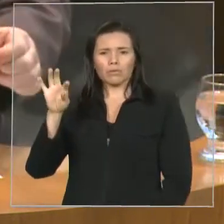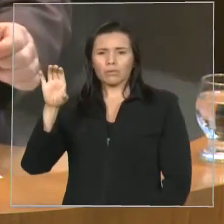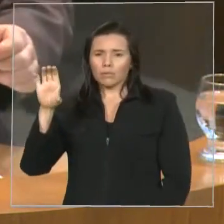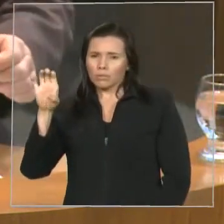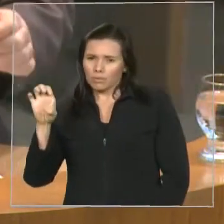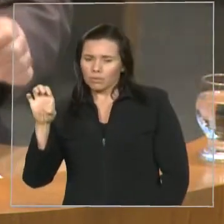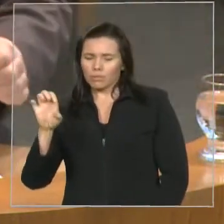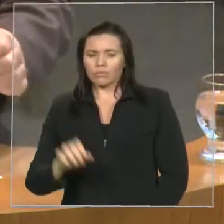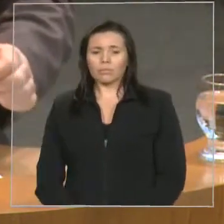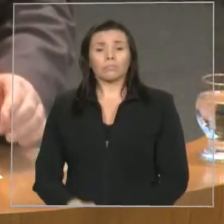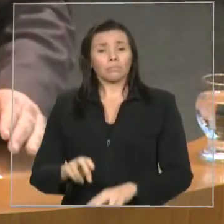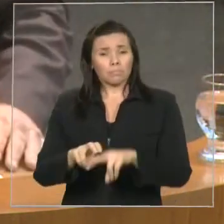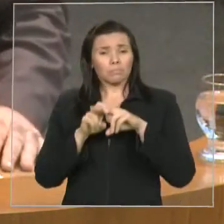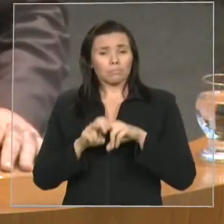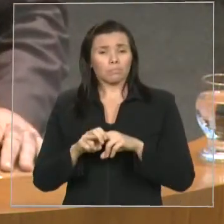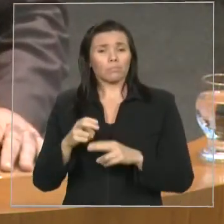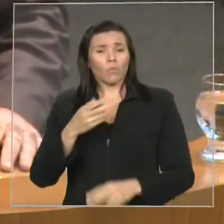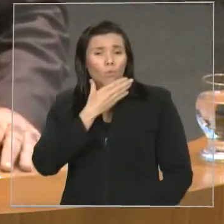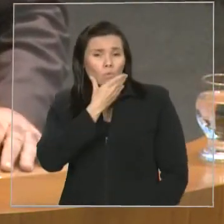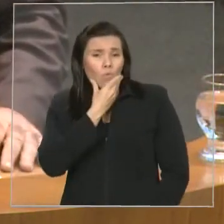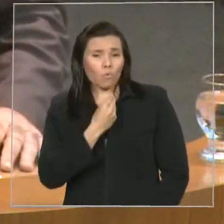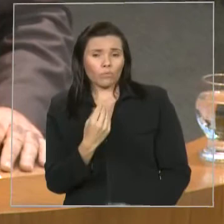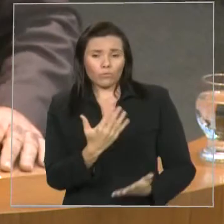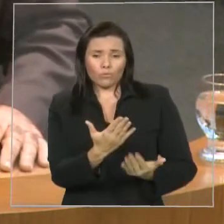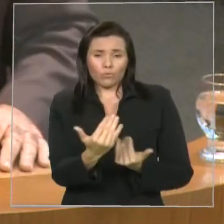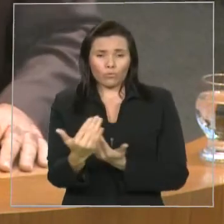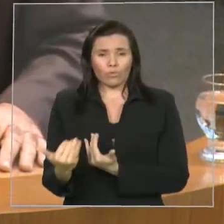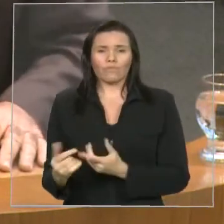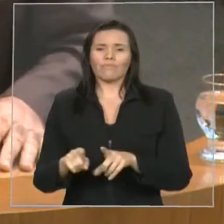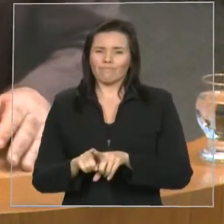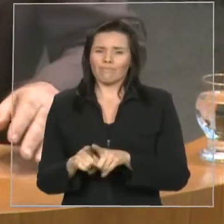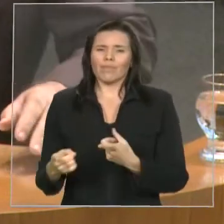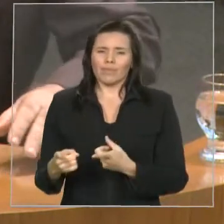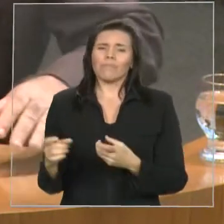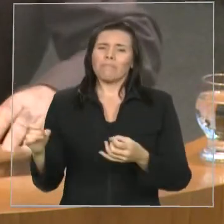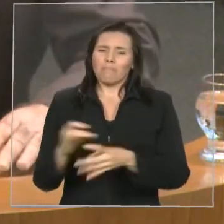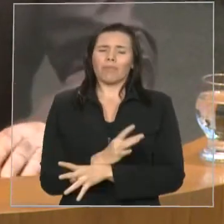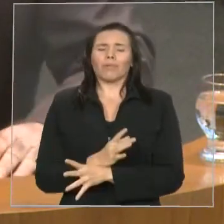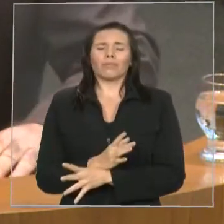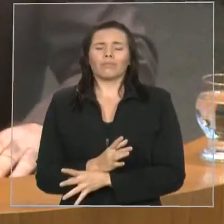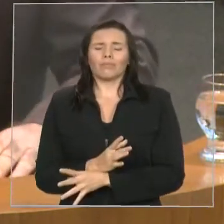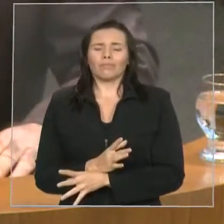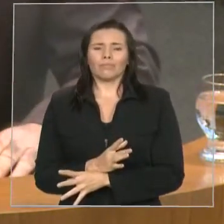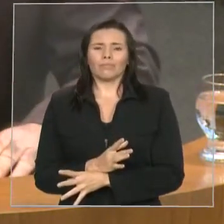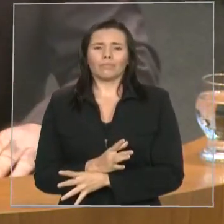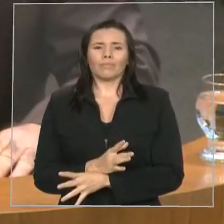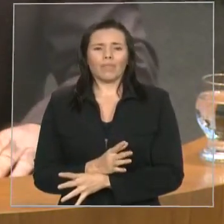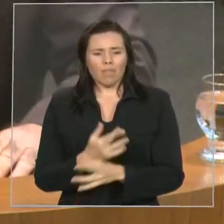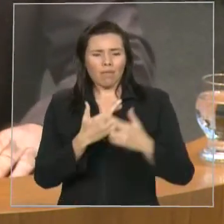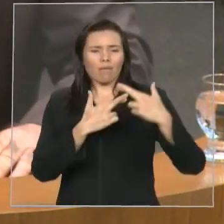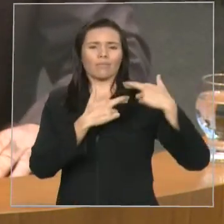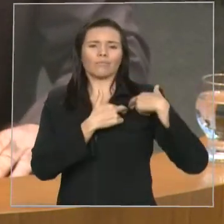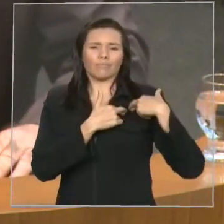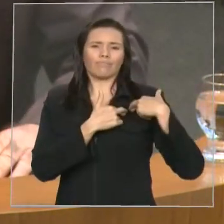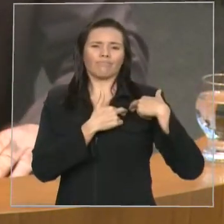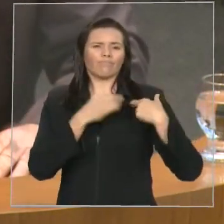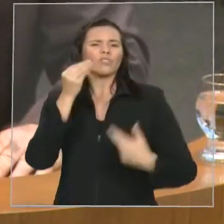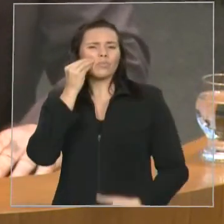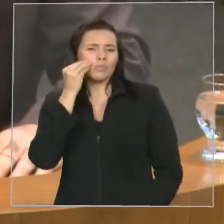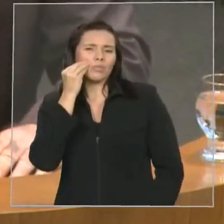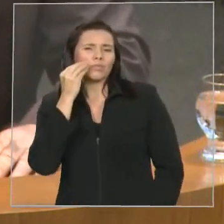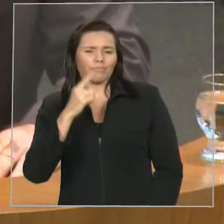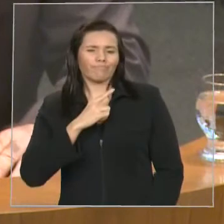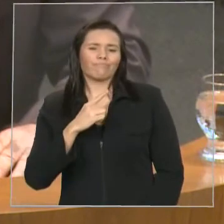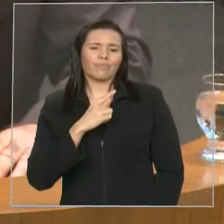mais experiente e preparado para assumir estas relevantes funções do complexo